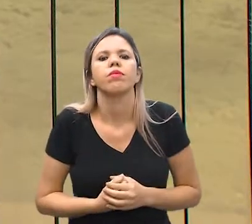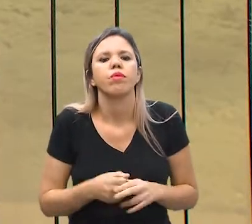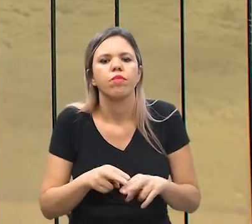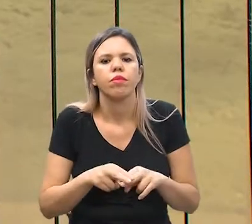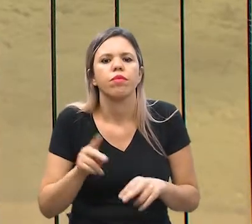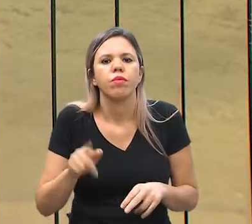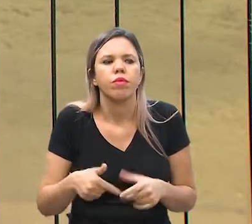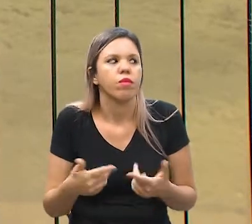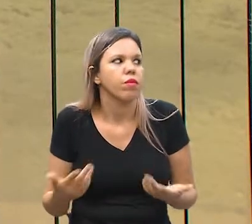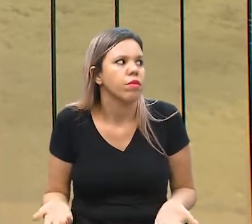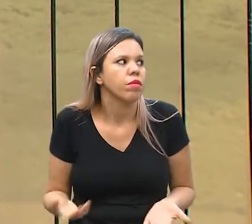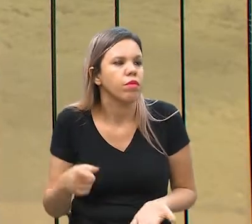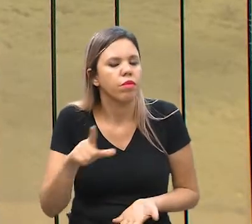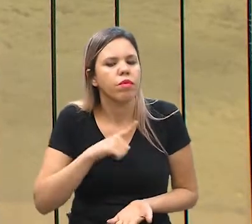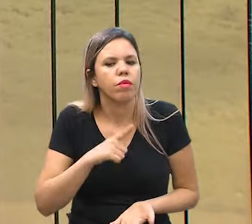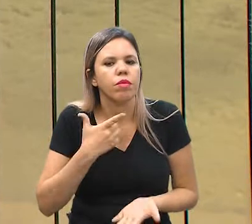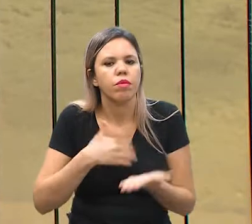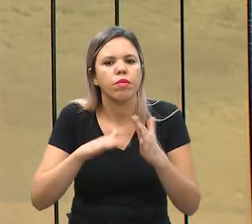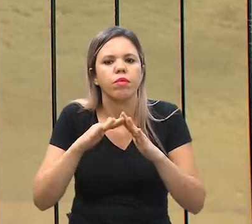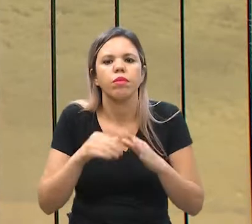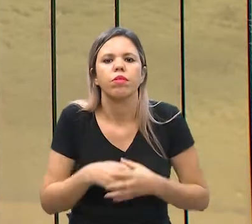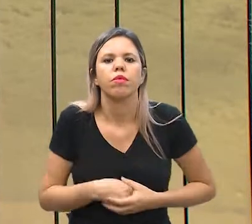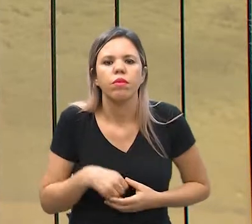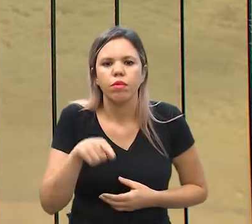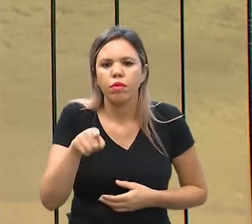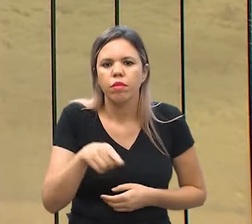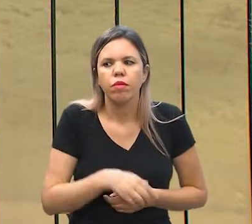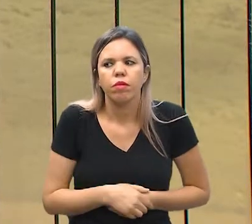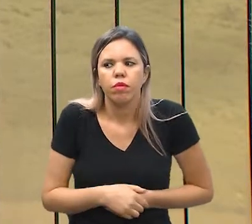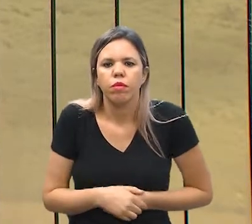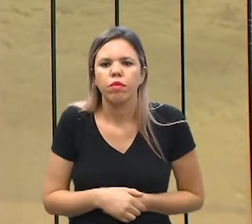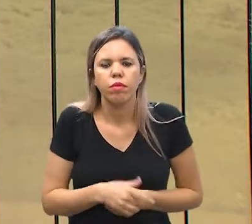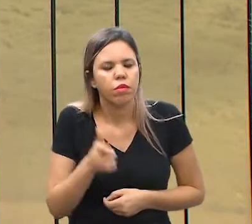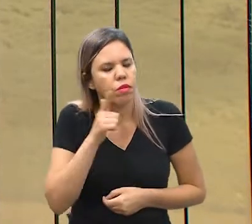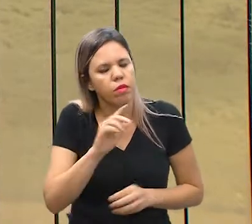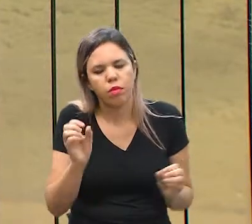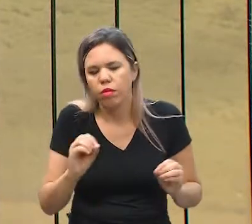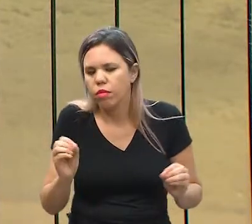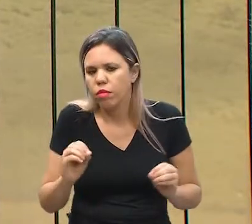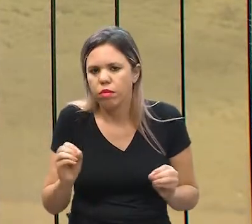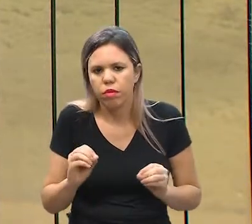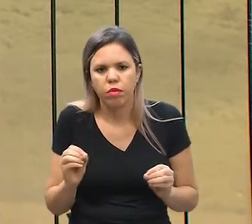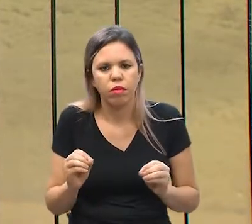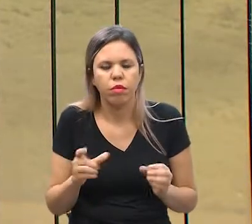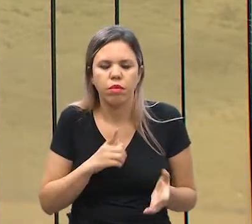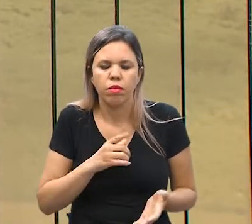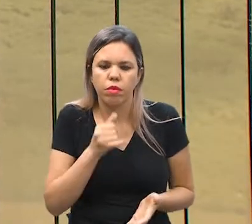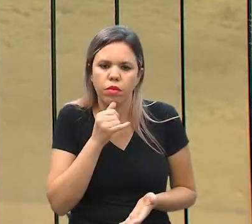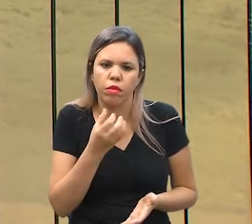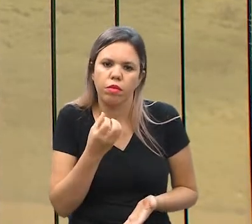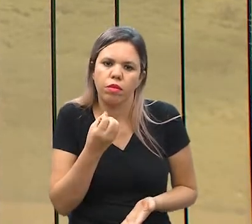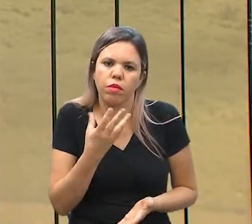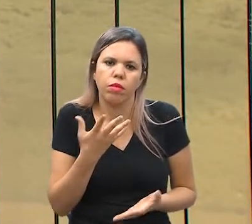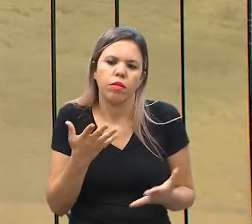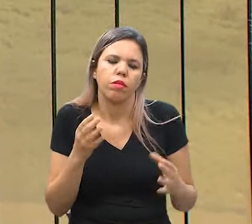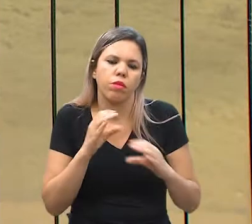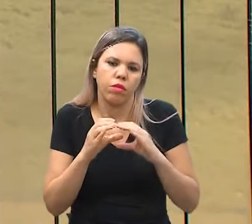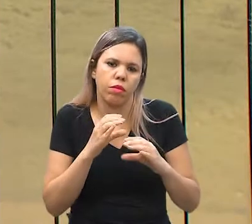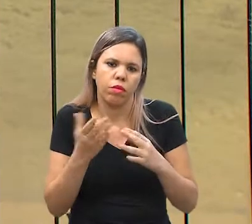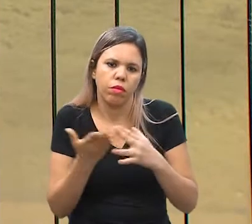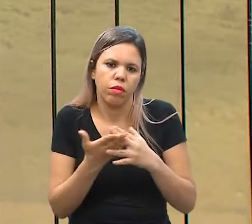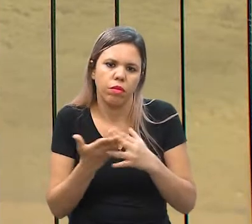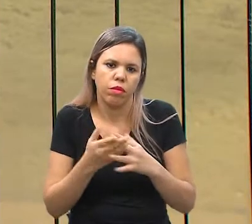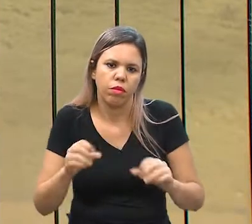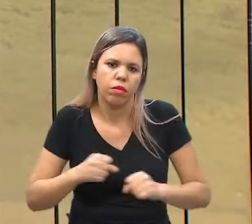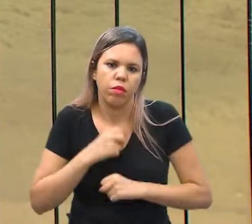acontece por conta disso. Então, se você tem uma escola onde você não consegue ter, por exemplo, música na hora do intervalo, tem uma